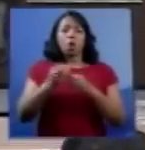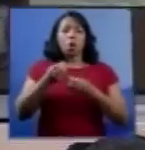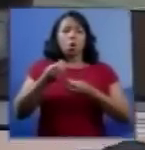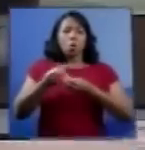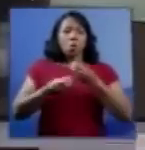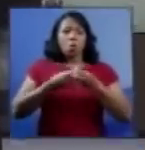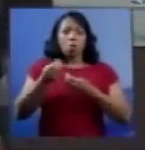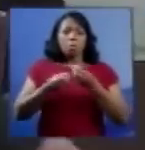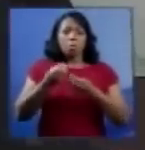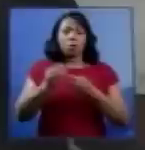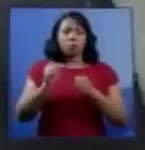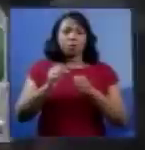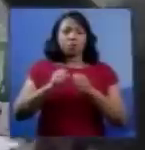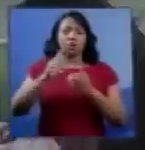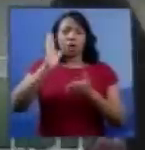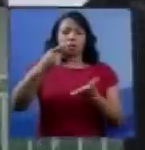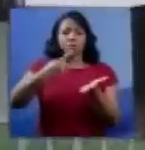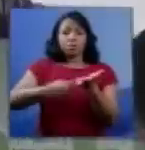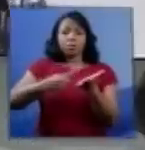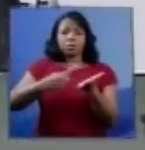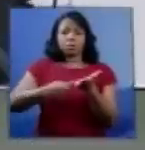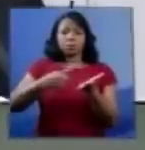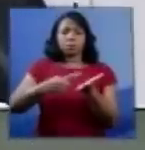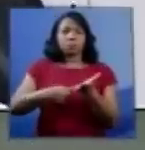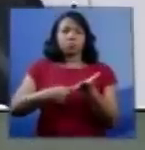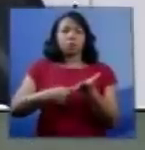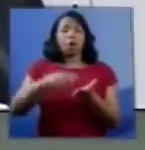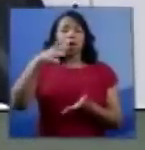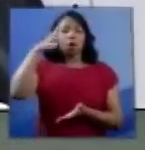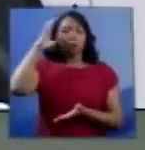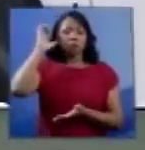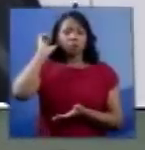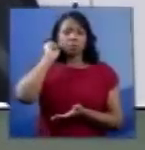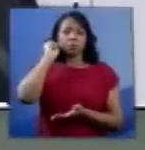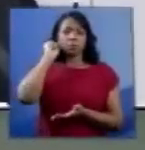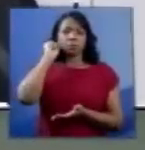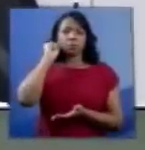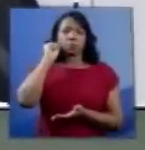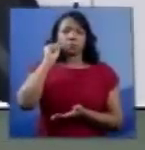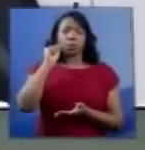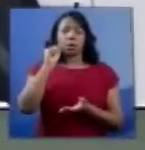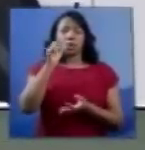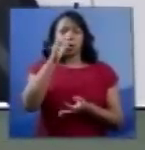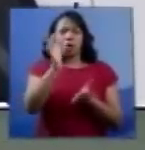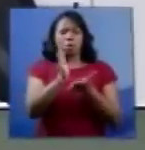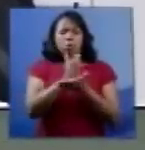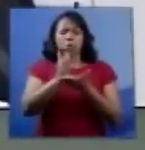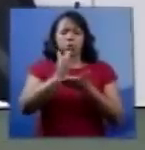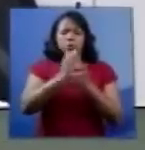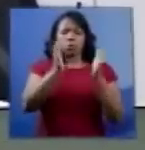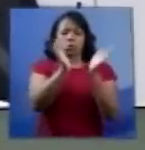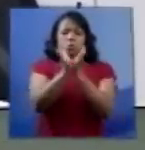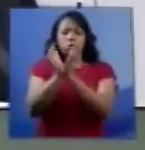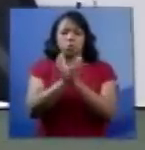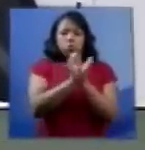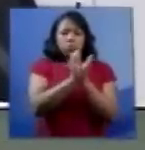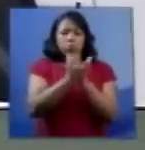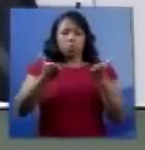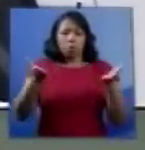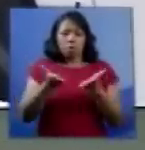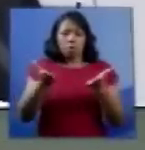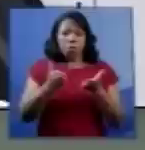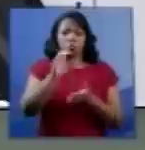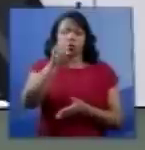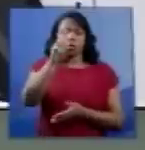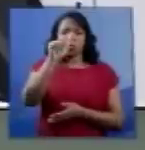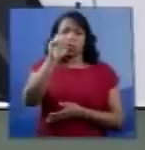consignado na decisão ouviremos certo grupo na data de hoje